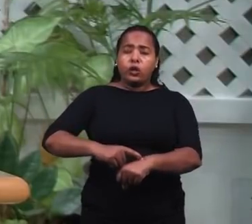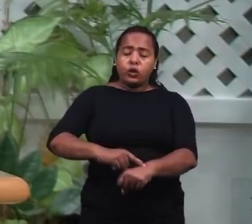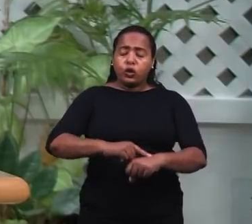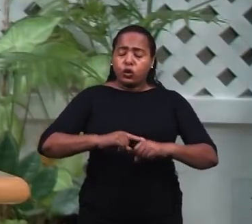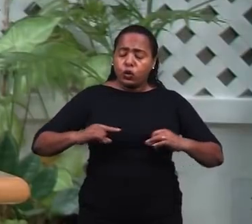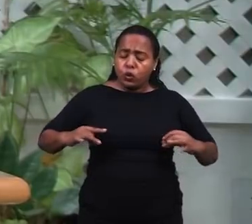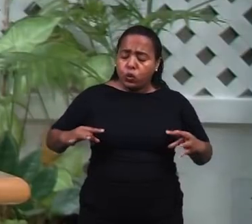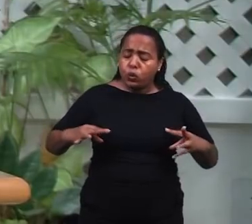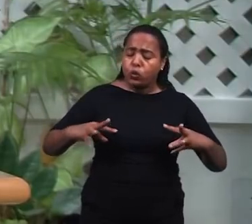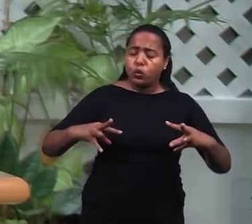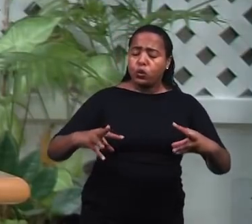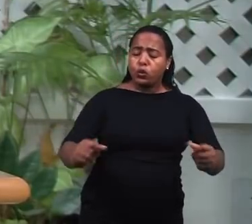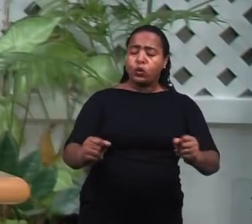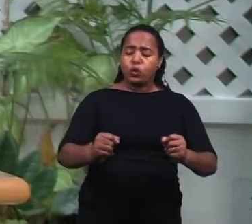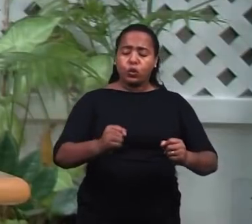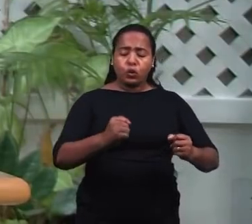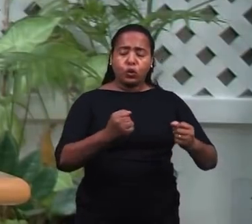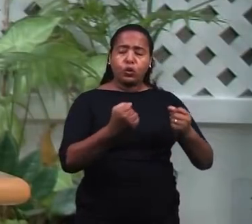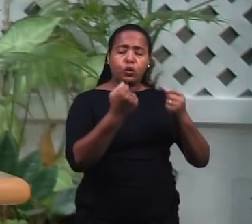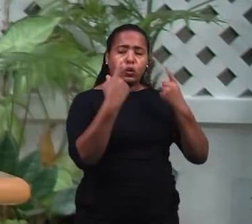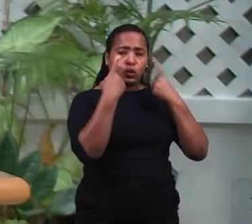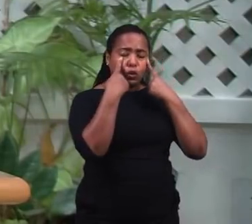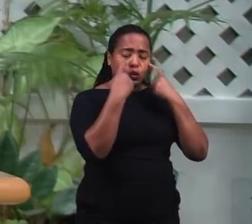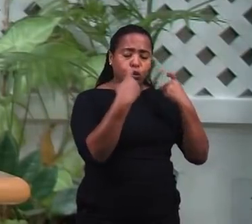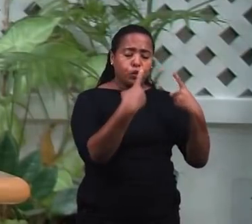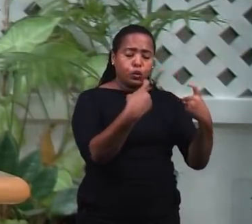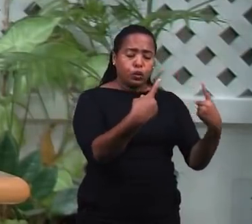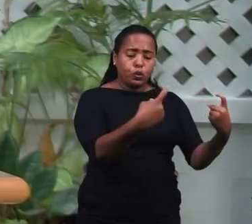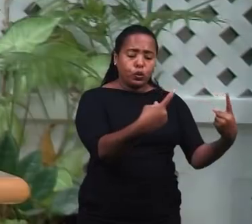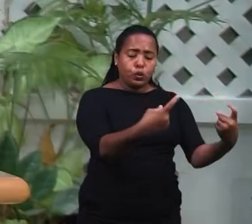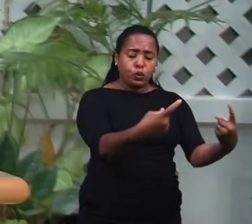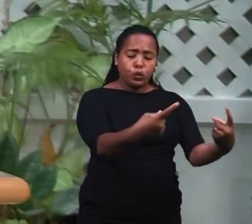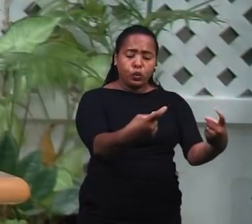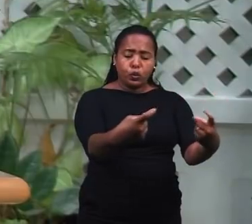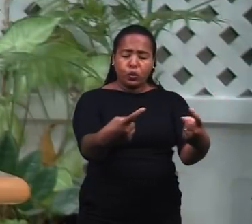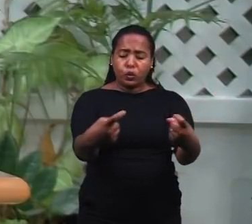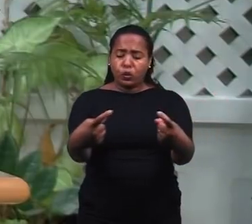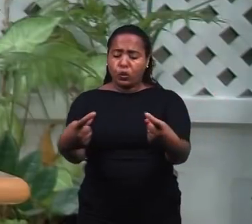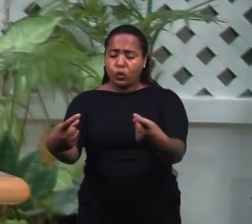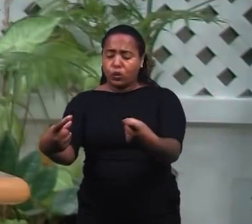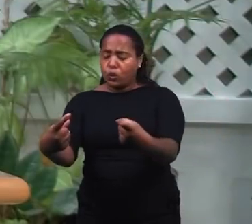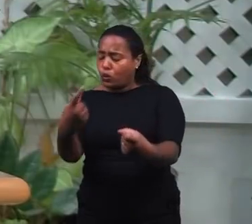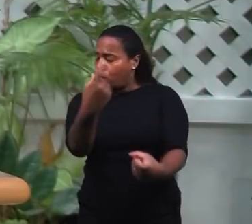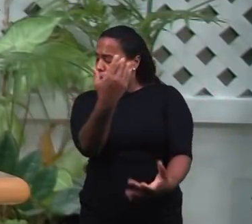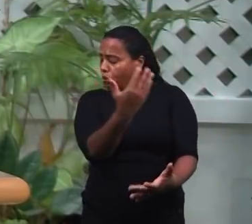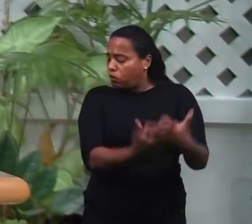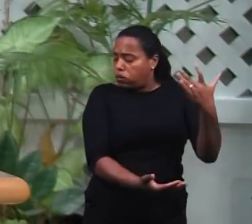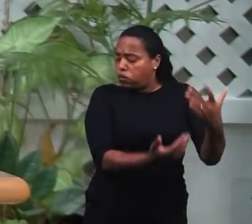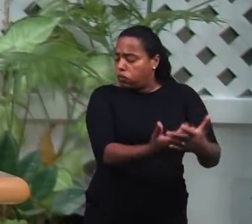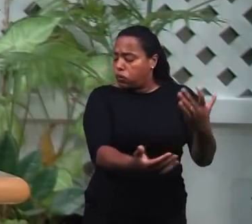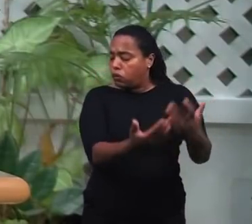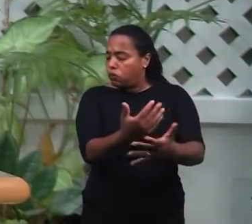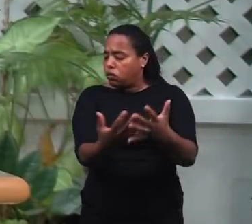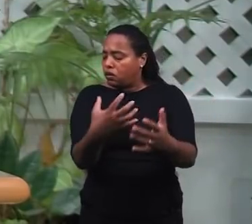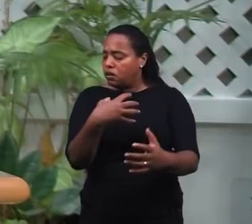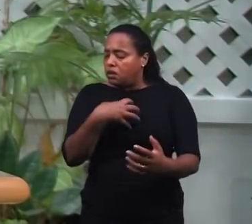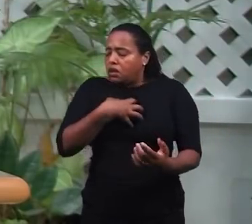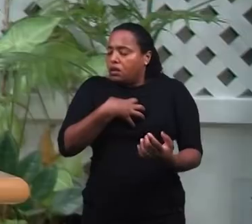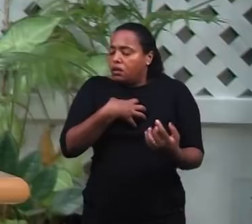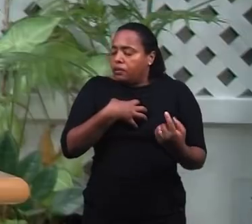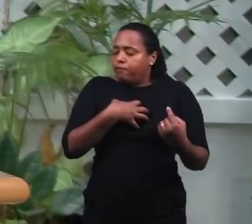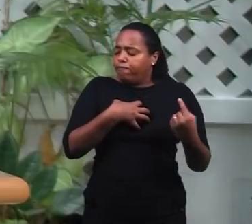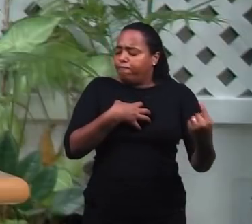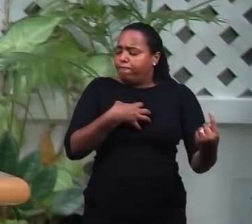todos os interesses por esta vida, quando ele se sente sozinho, quando